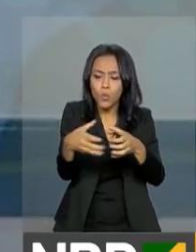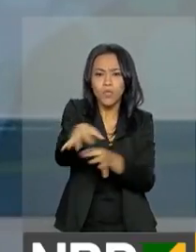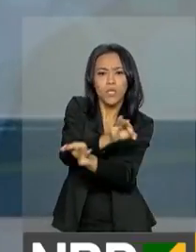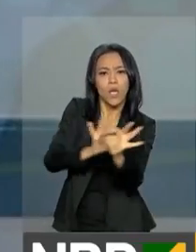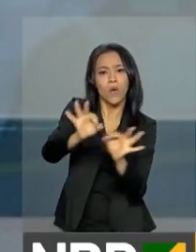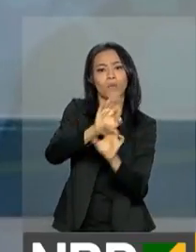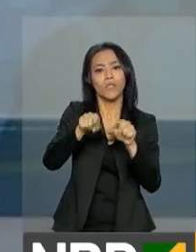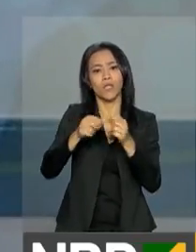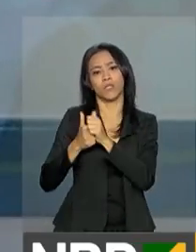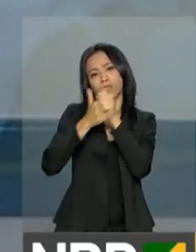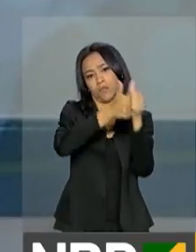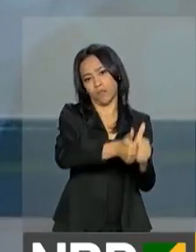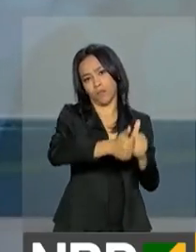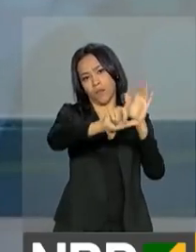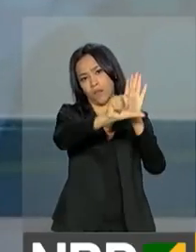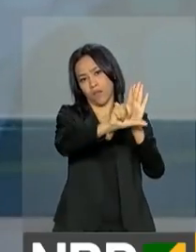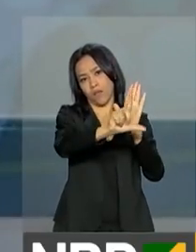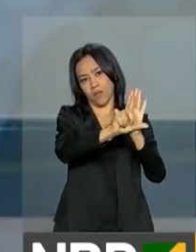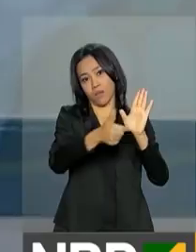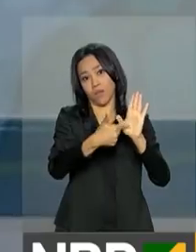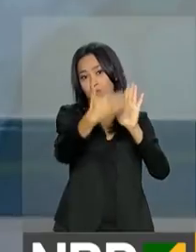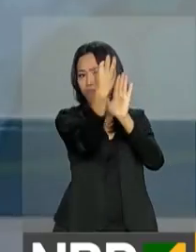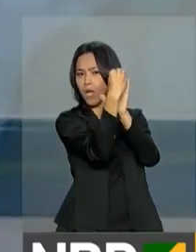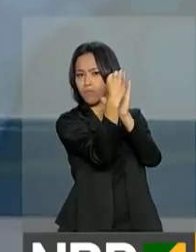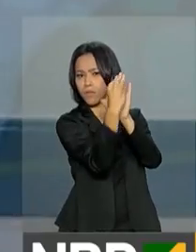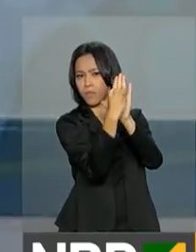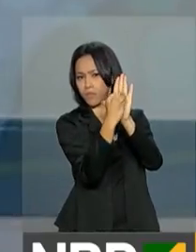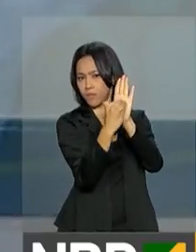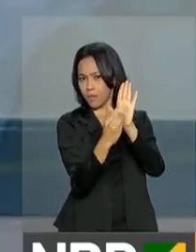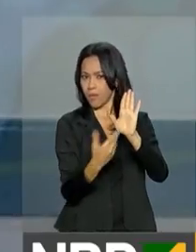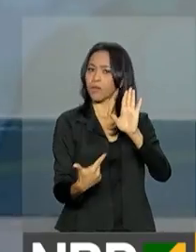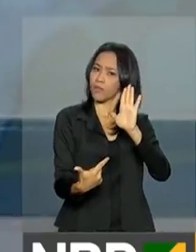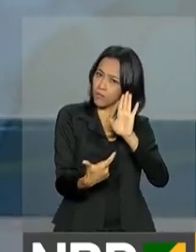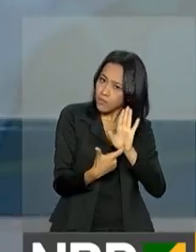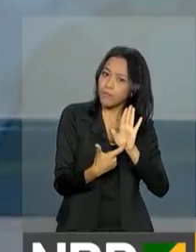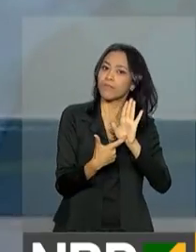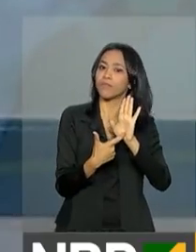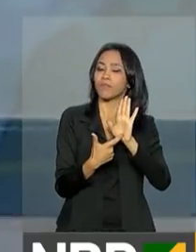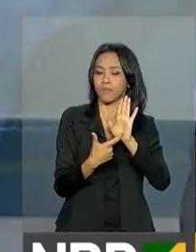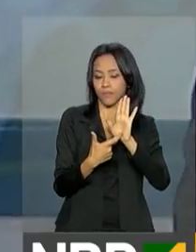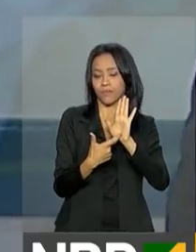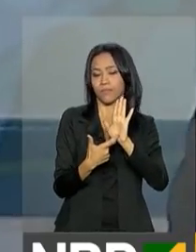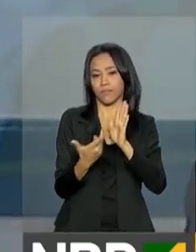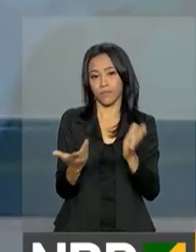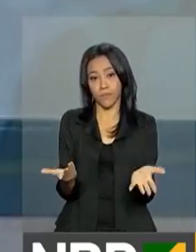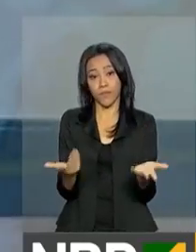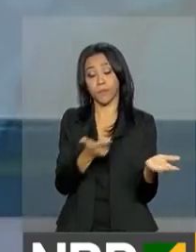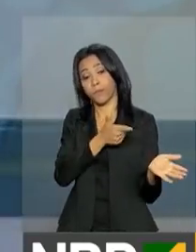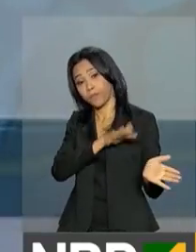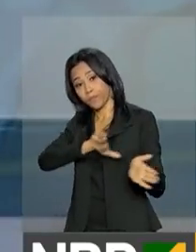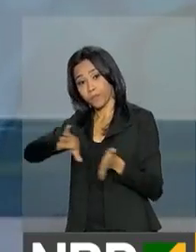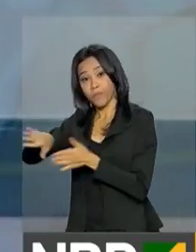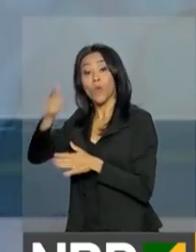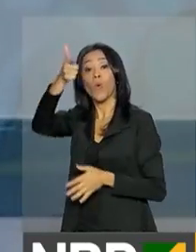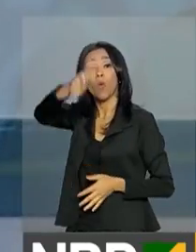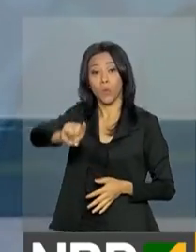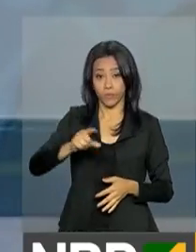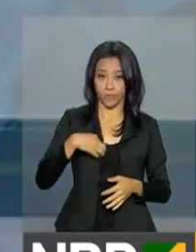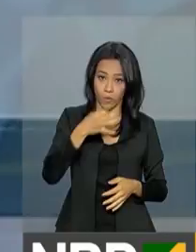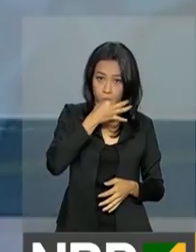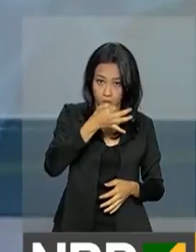cumpram determinados preceitos que nasceram da soberania popular. Outro comentário que quero fazer